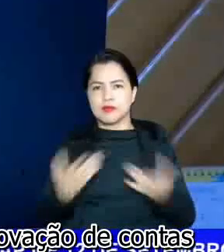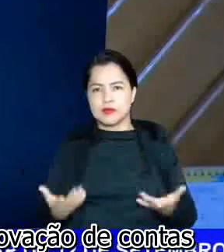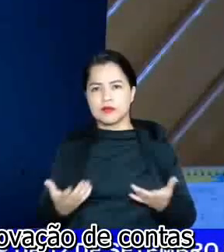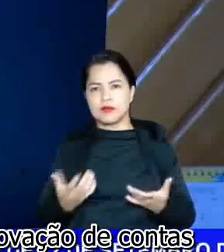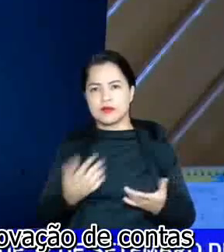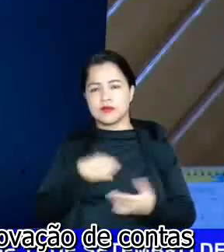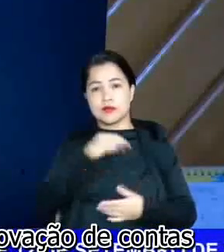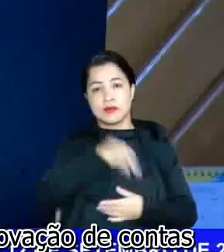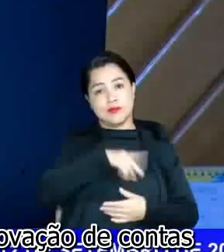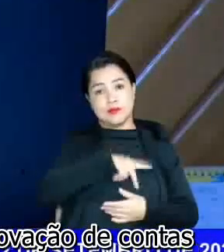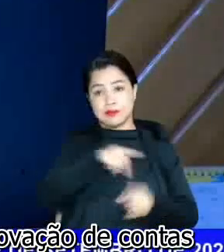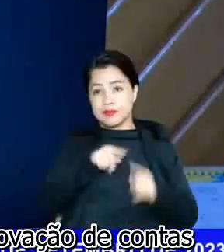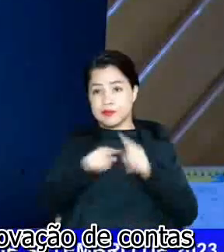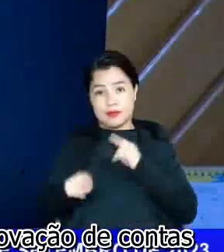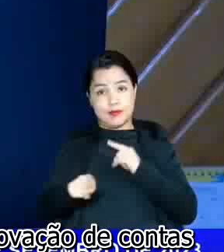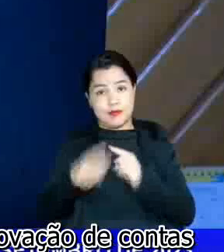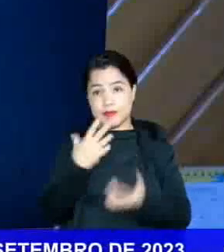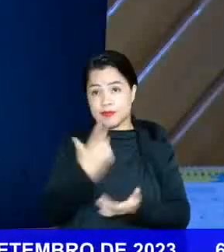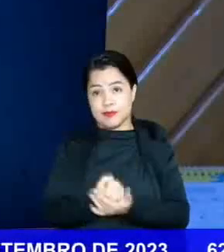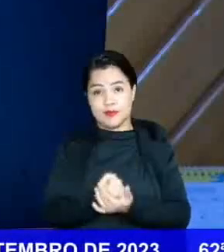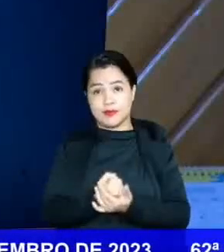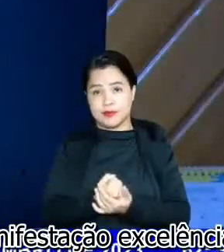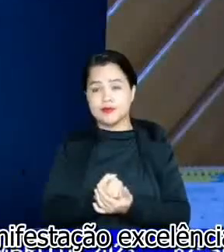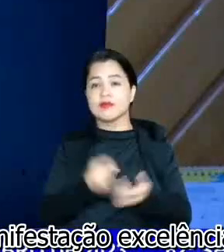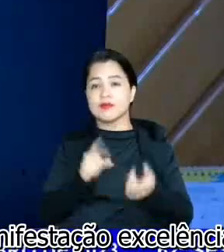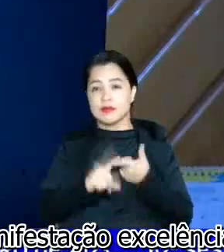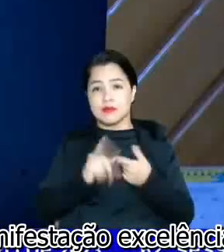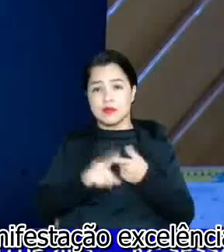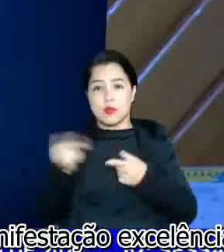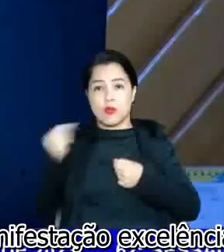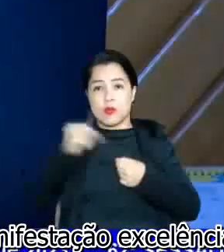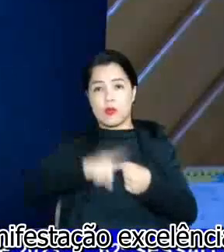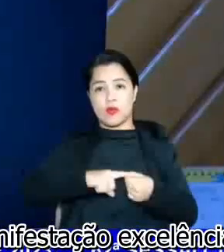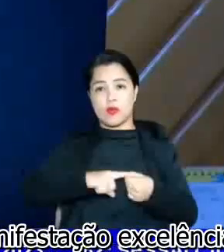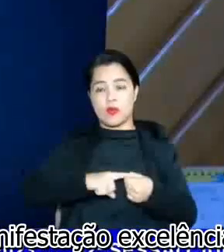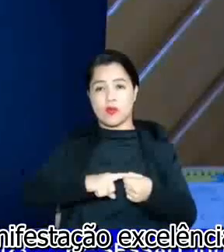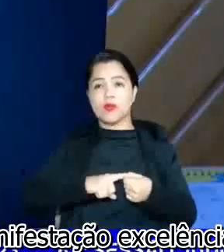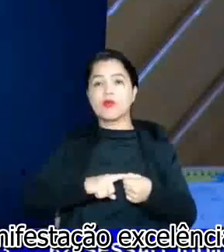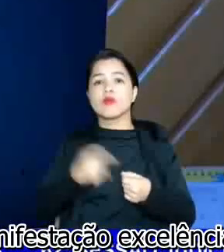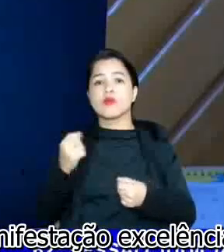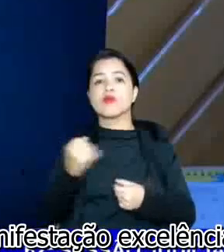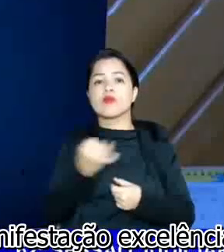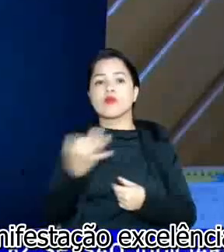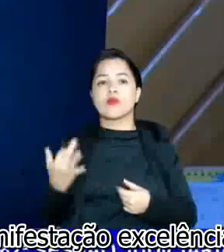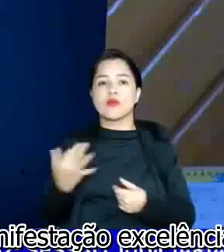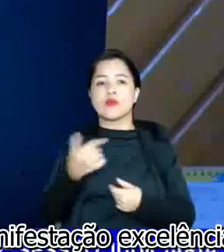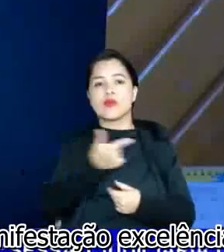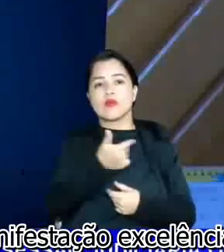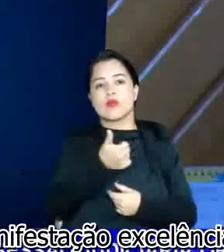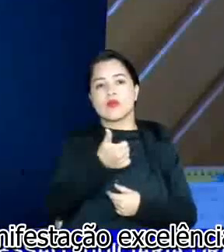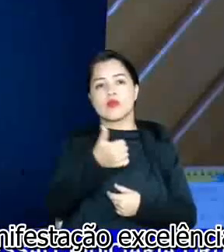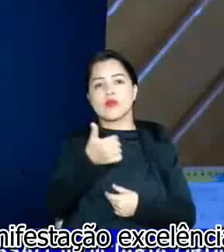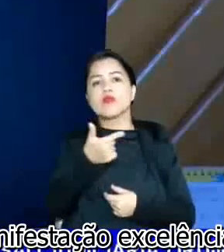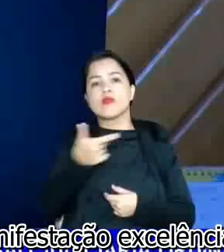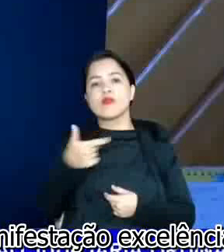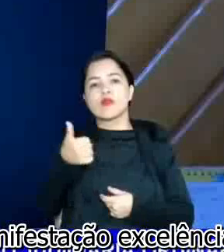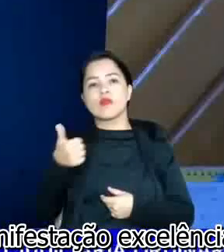o MPE opina pela desaprovação de contas e pela devolução ao erário da quantia de R$